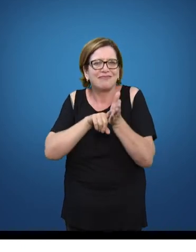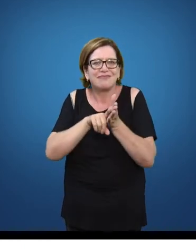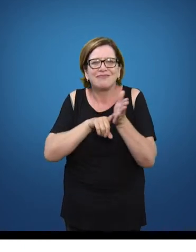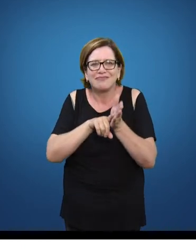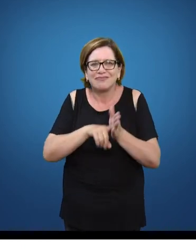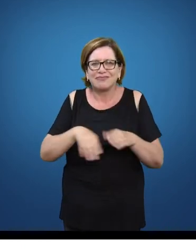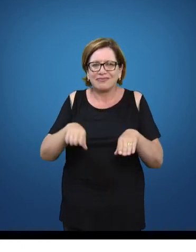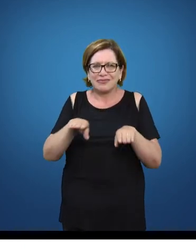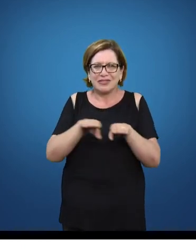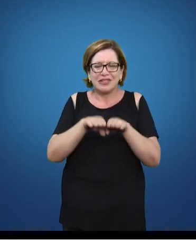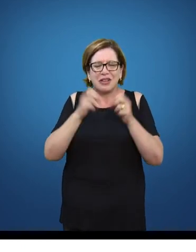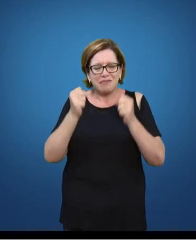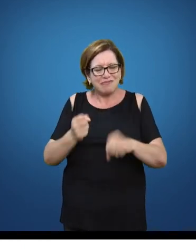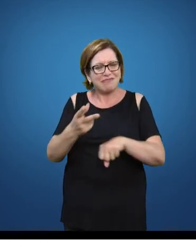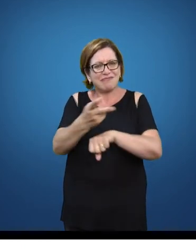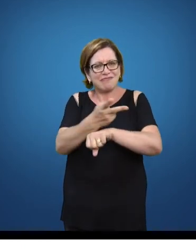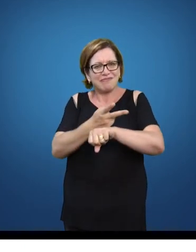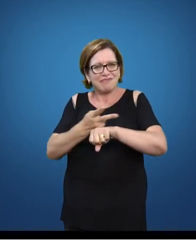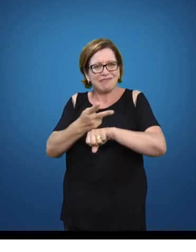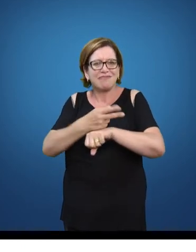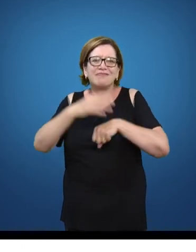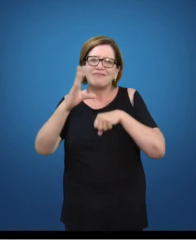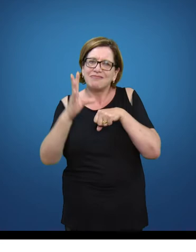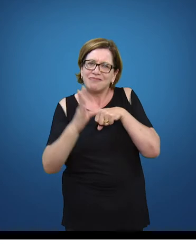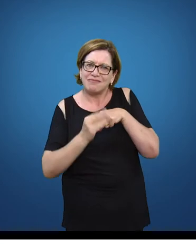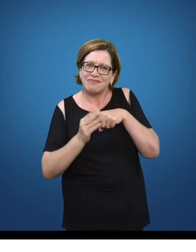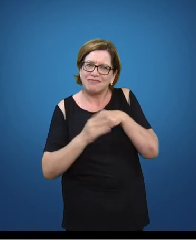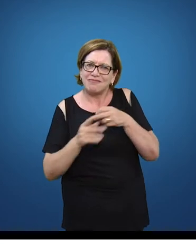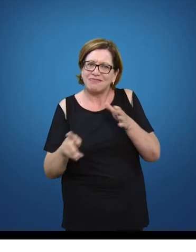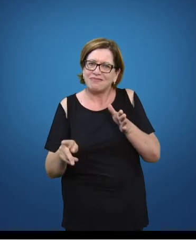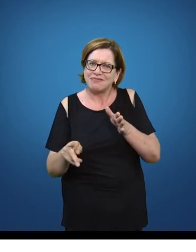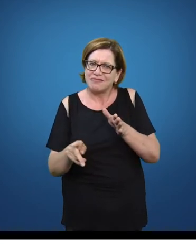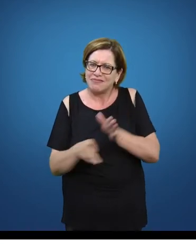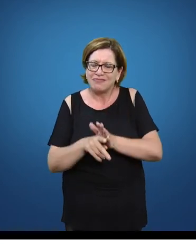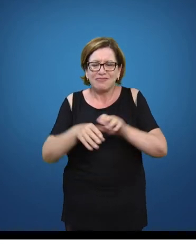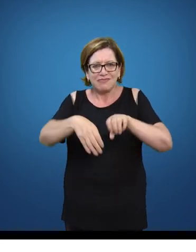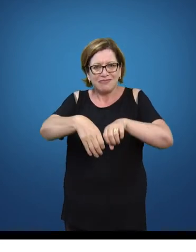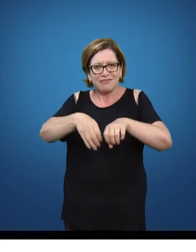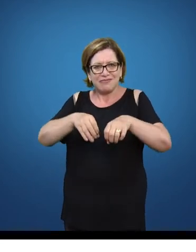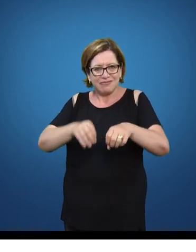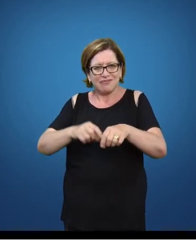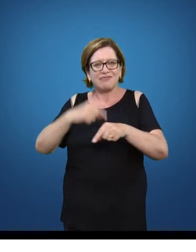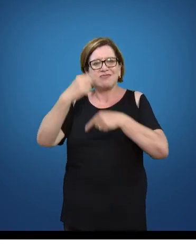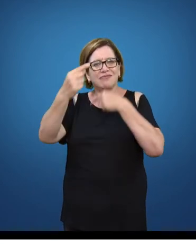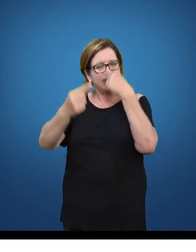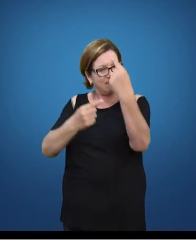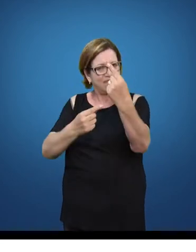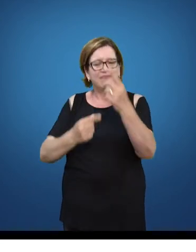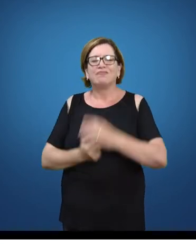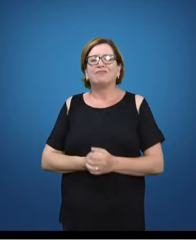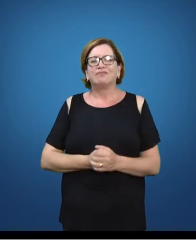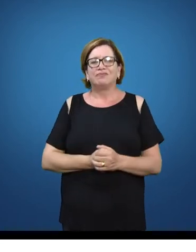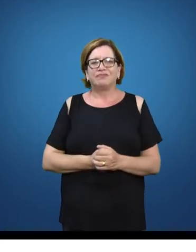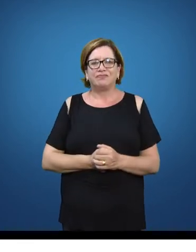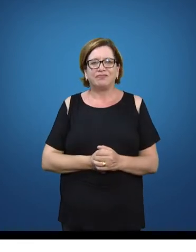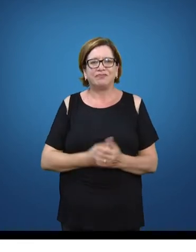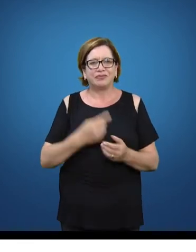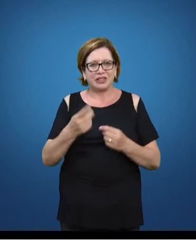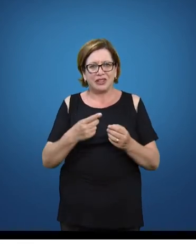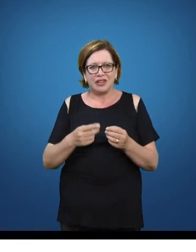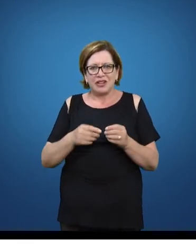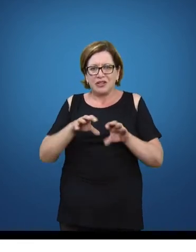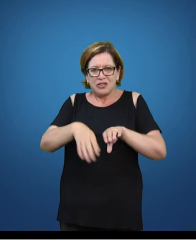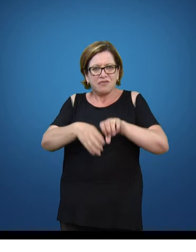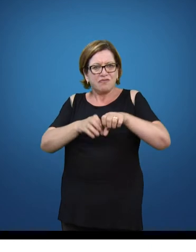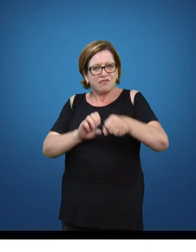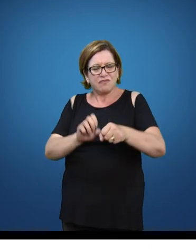também buscar o conhecimento de vocês na formação continuada então a formação de